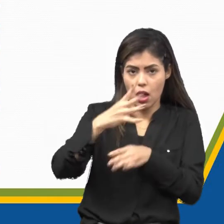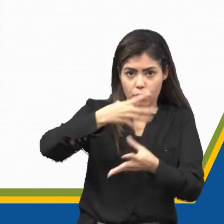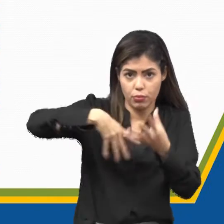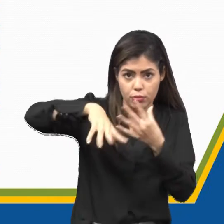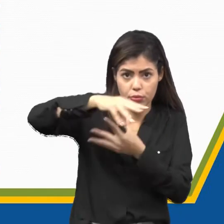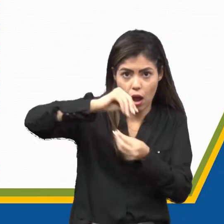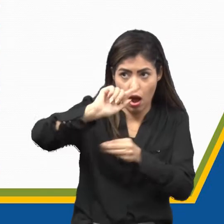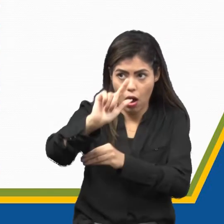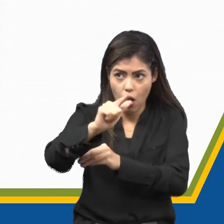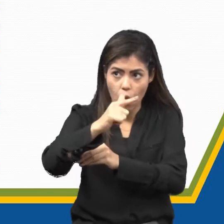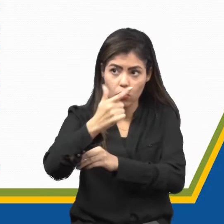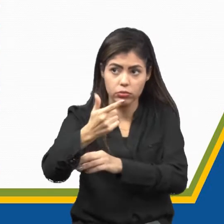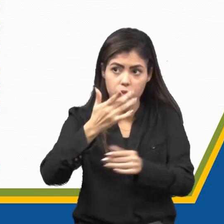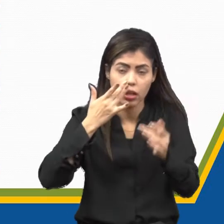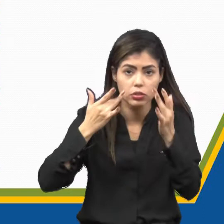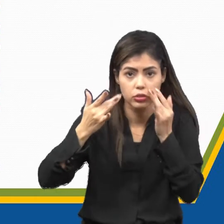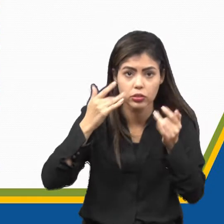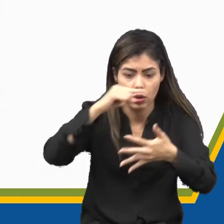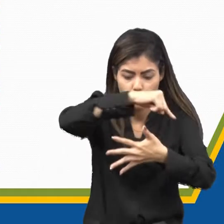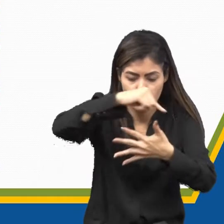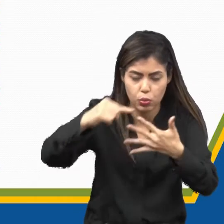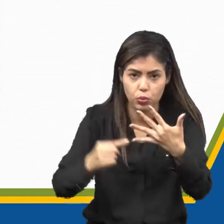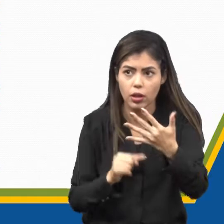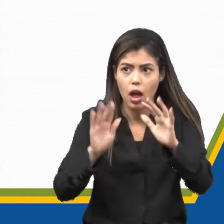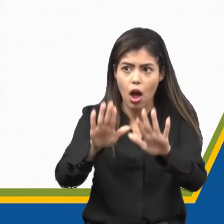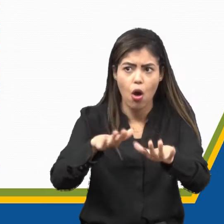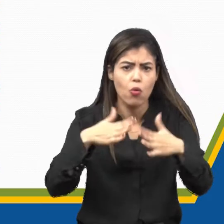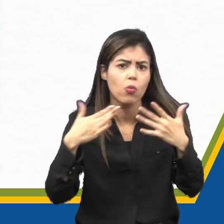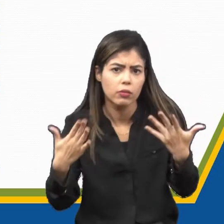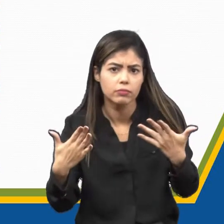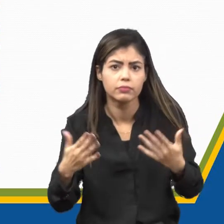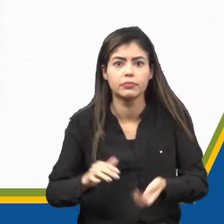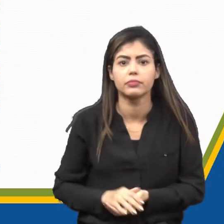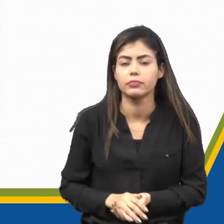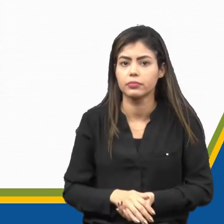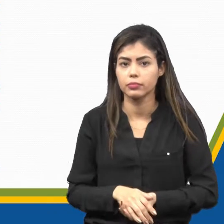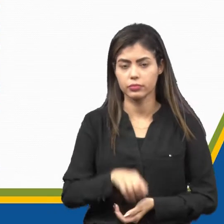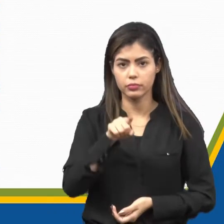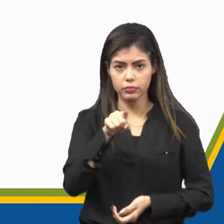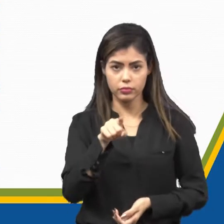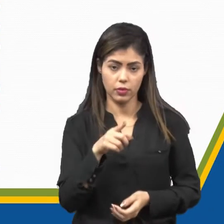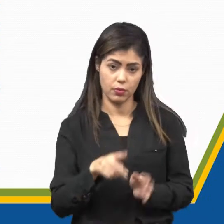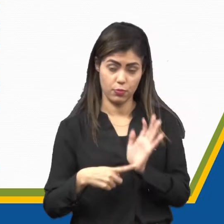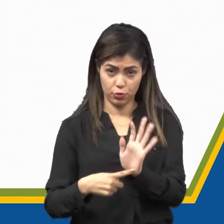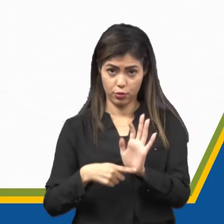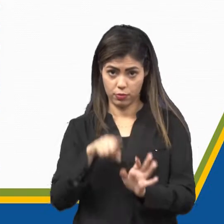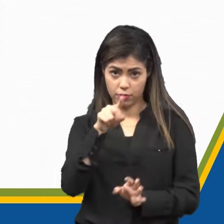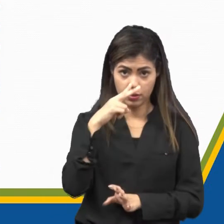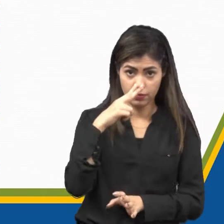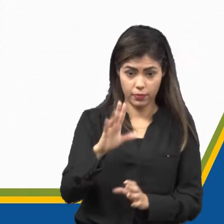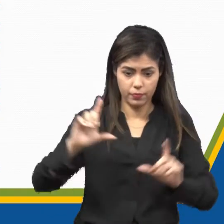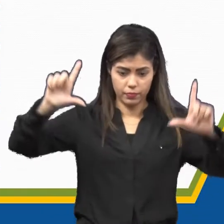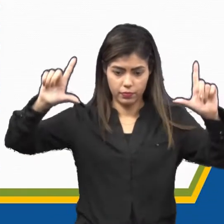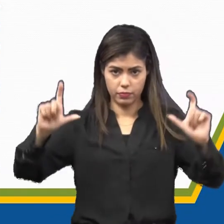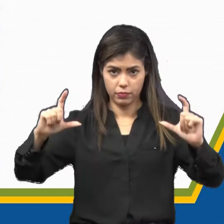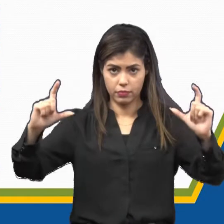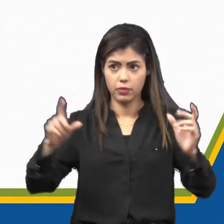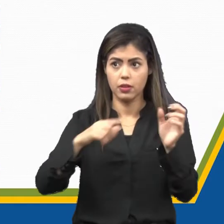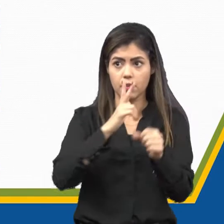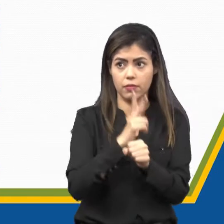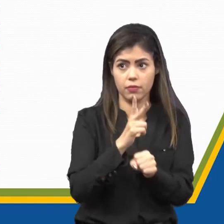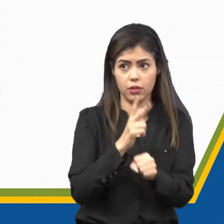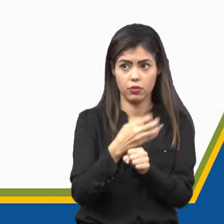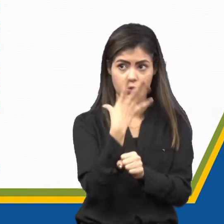outros elementos artísticos à dança. Quais são esses elementos? Aí está destacado aí, dentro dos parênteses,